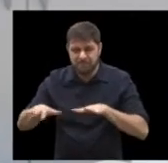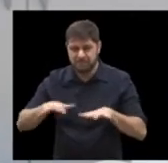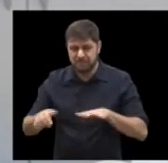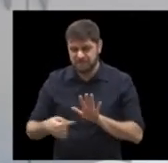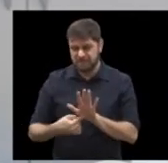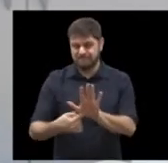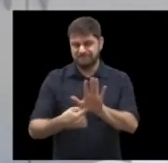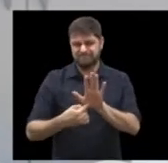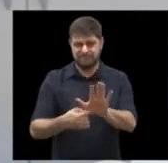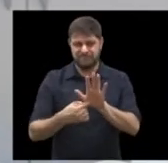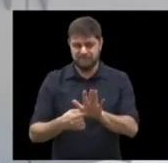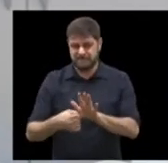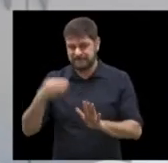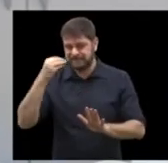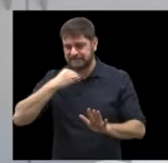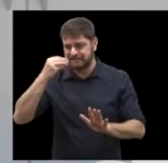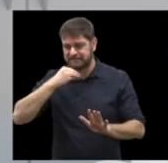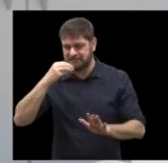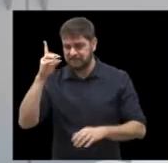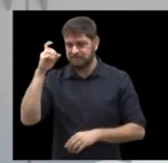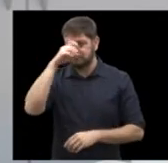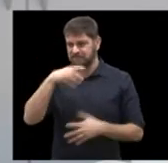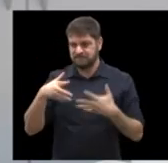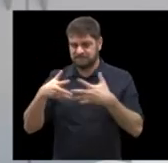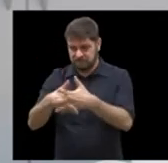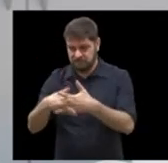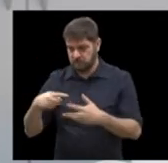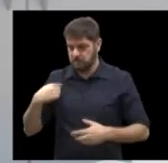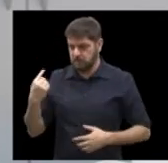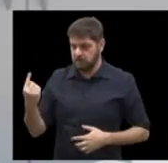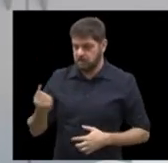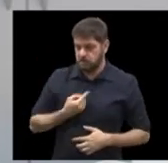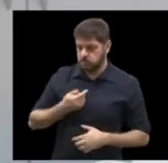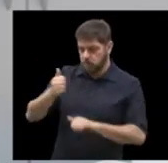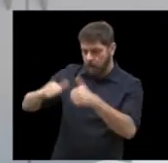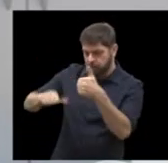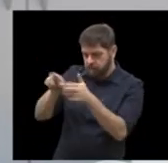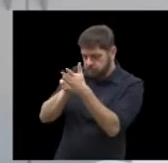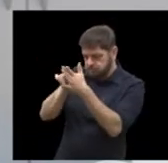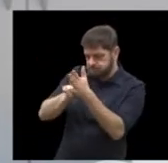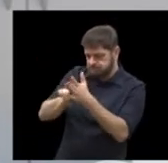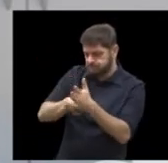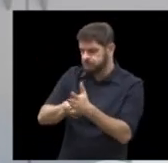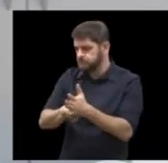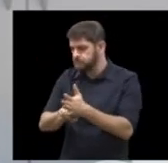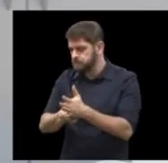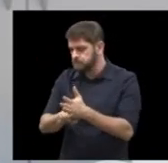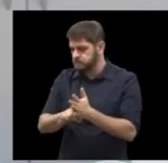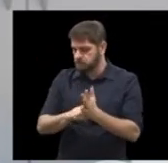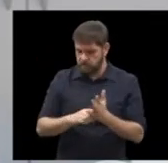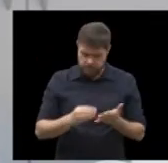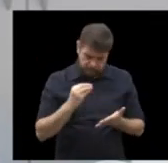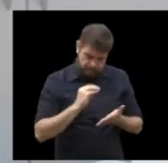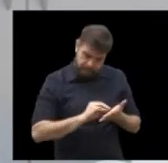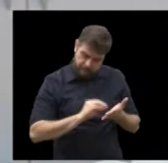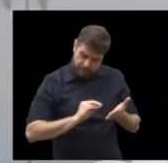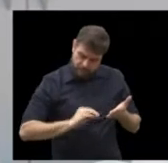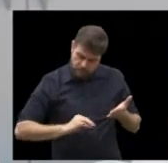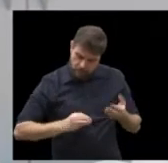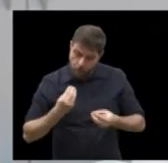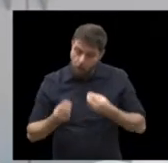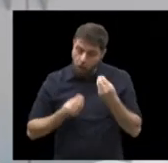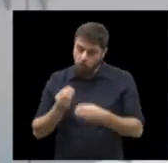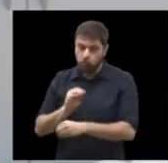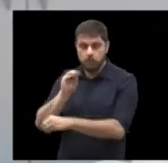registra essa alteração, e a partir daí, quando nós recebemos na avaliação do paciente, é que nós podemos pré-determinar qualquer tipo